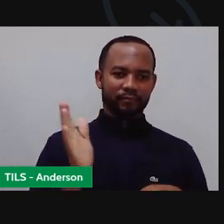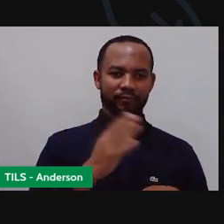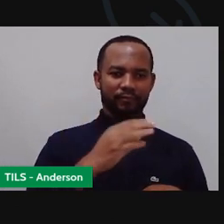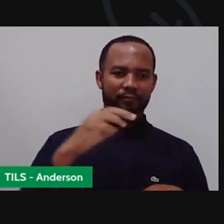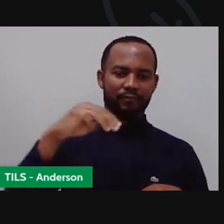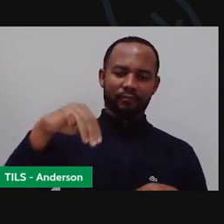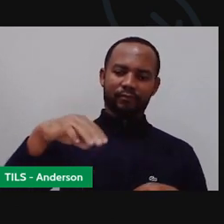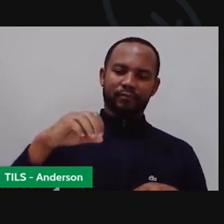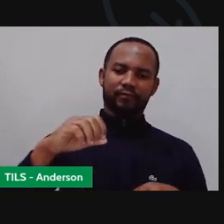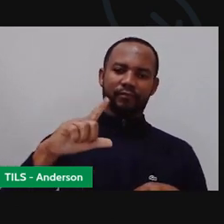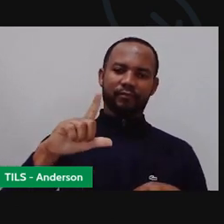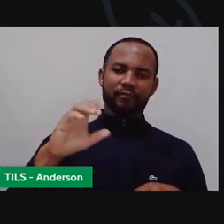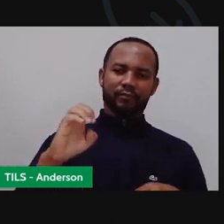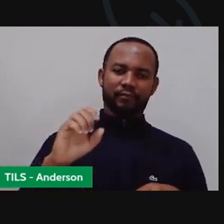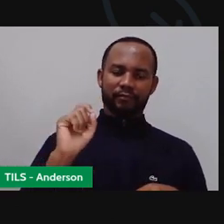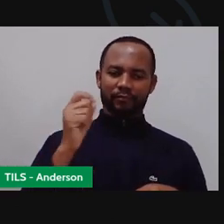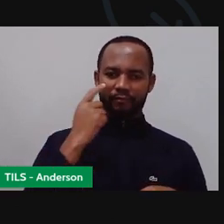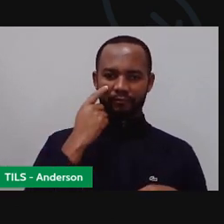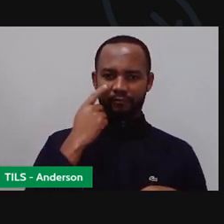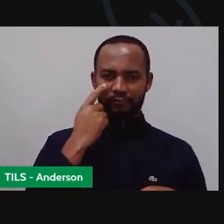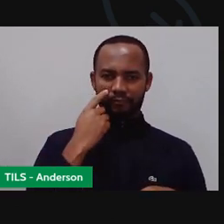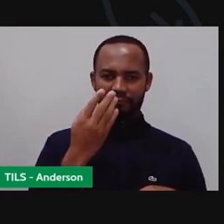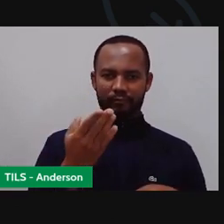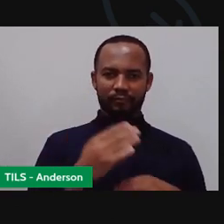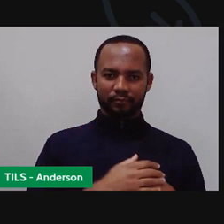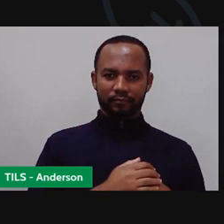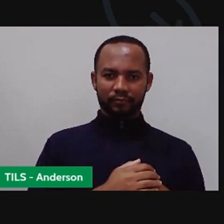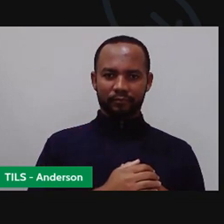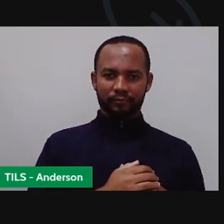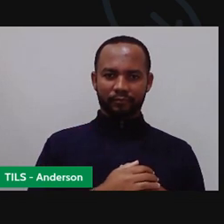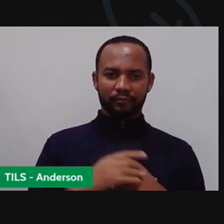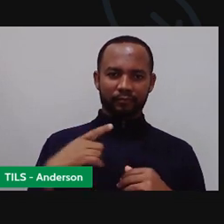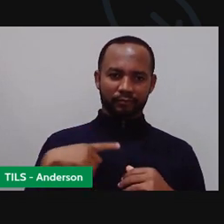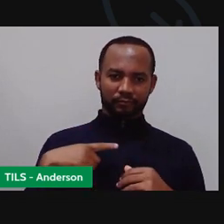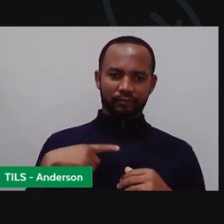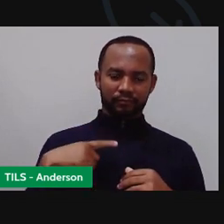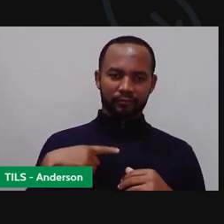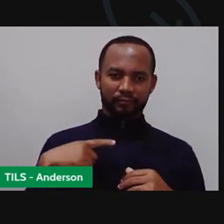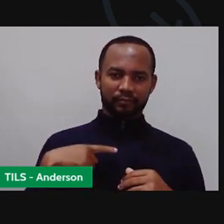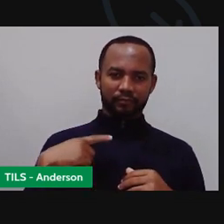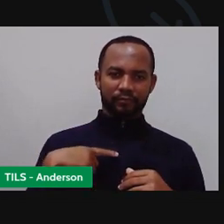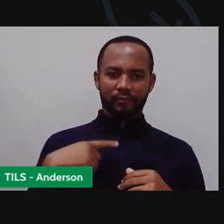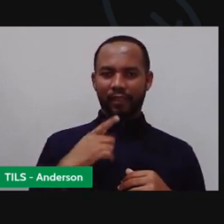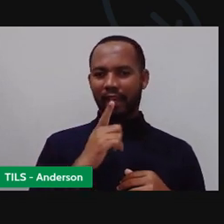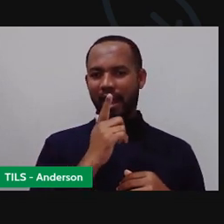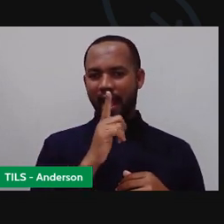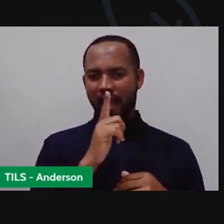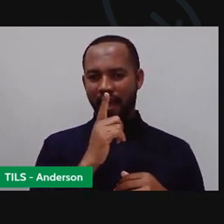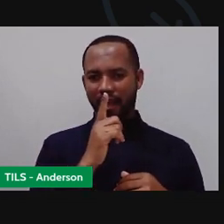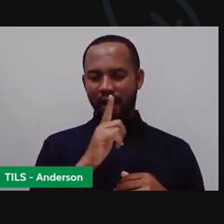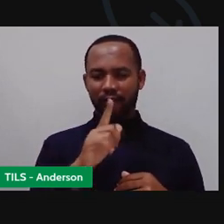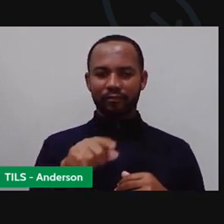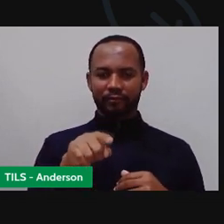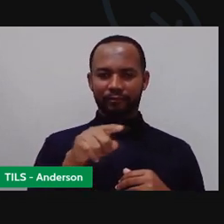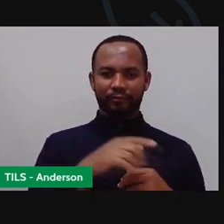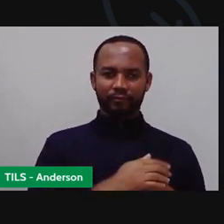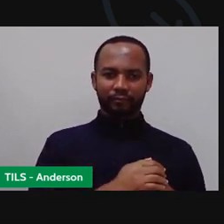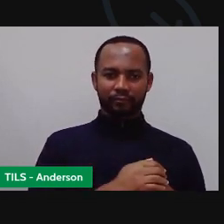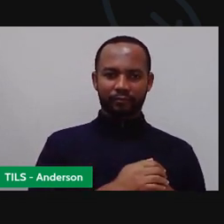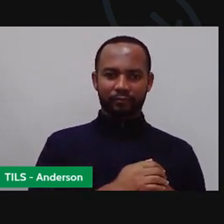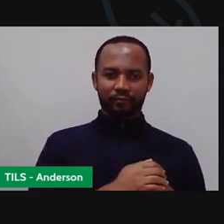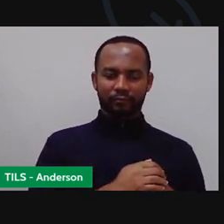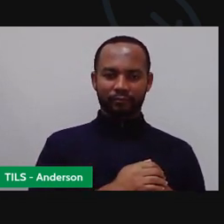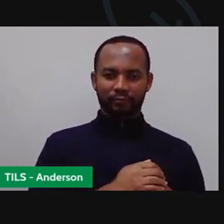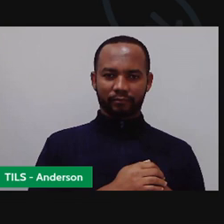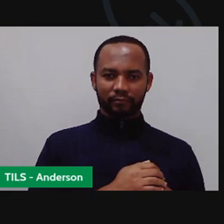quê? De elementos sólidos e elementos líquidos, né? Isso a gente sabe que líquido a gente trata em quê? Em ml, e sólido a